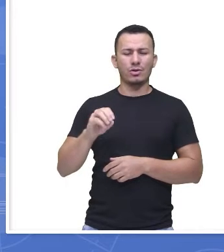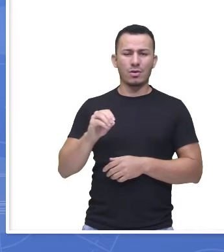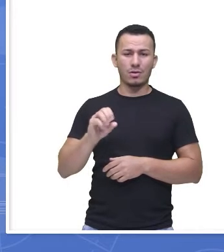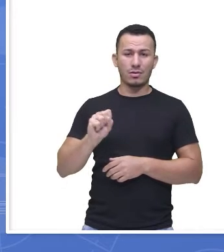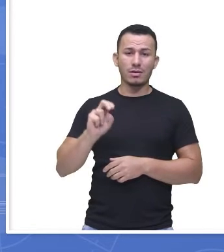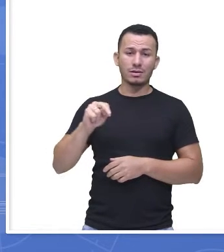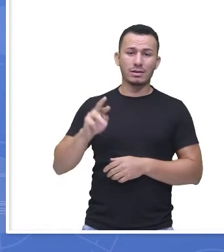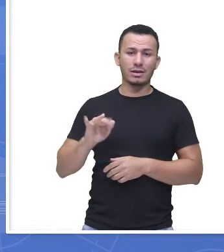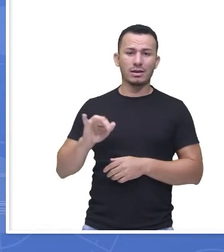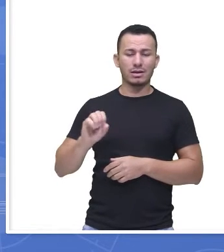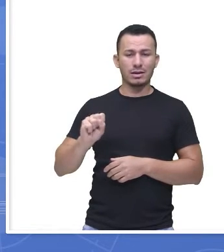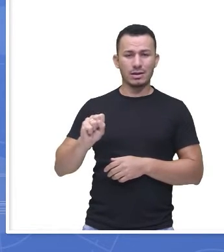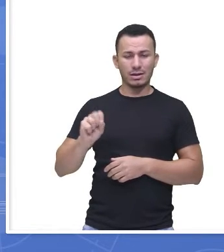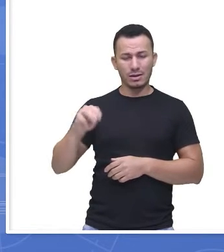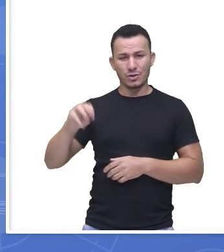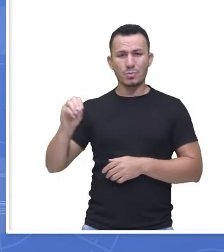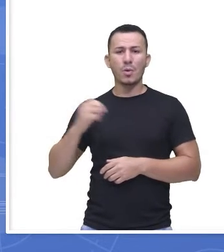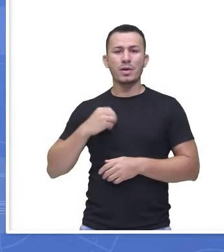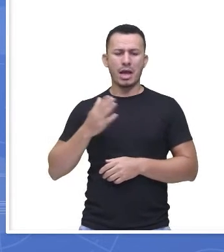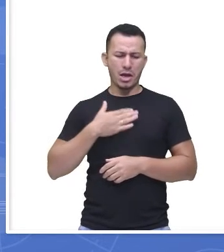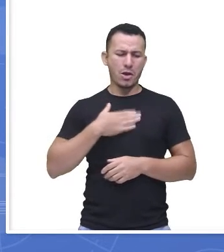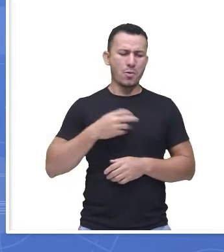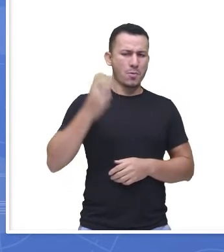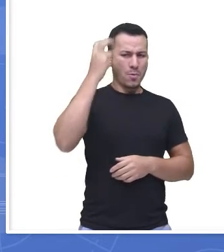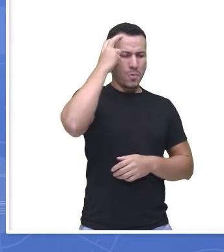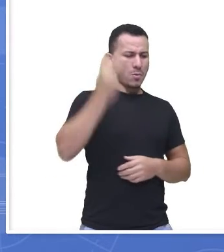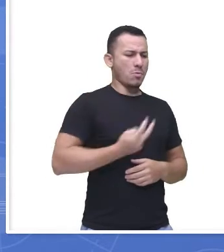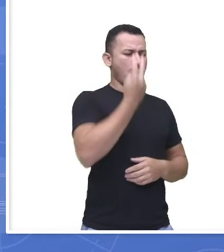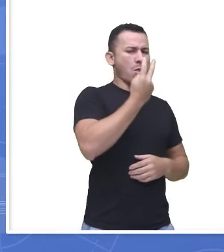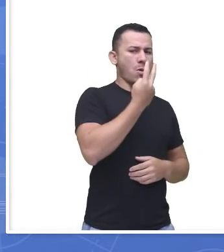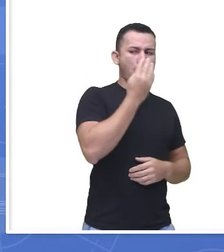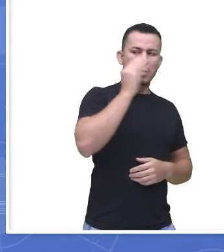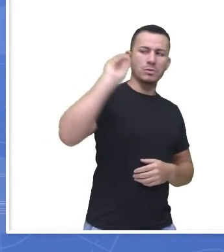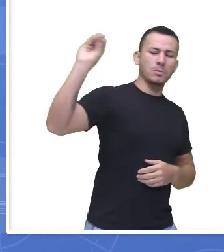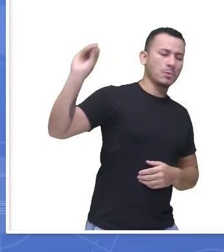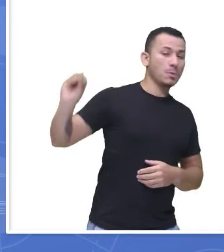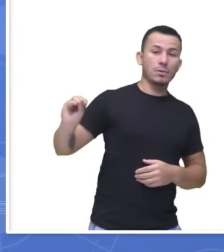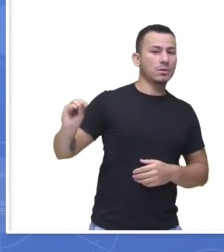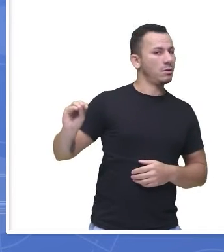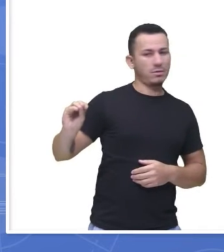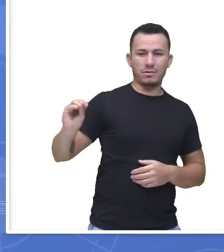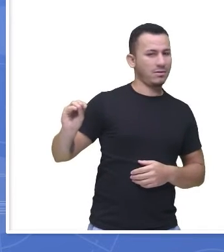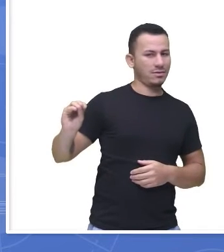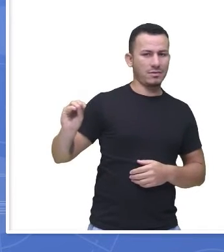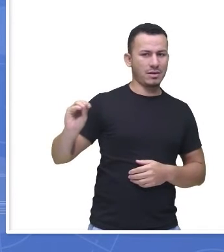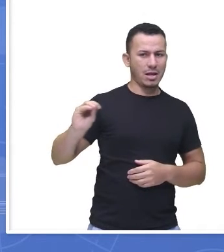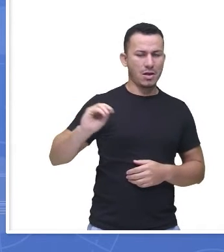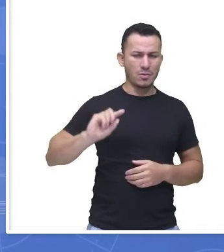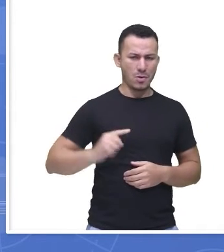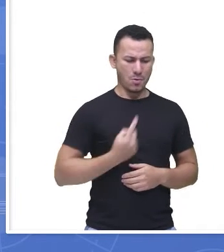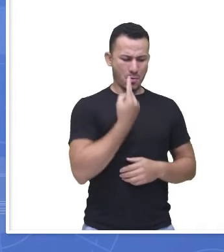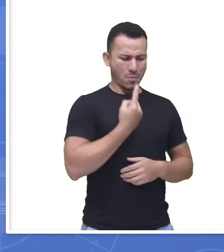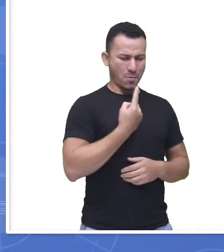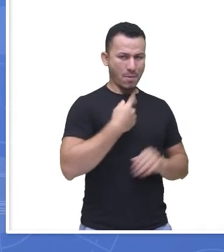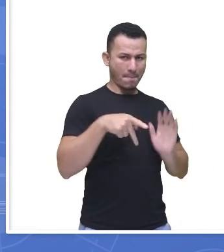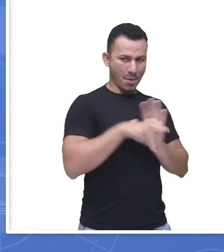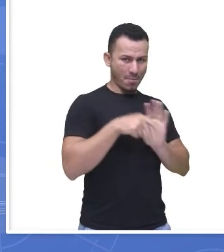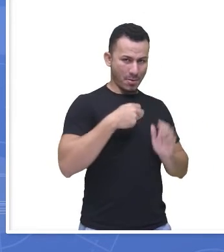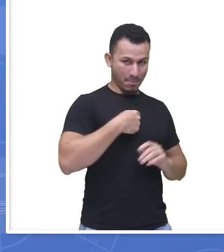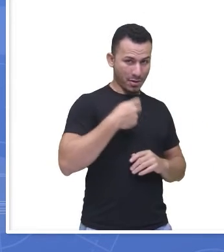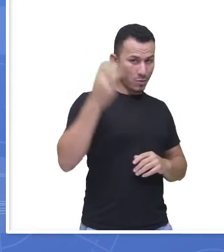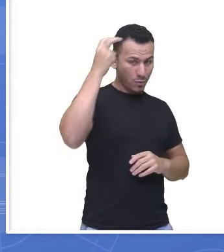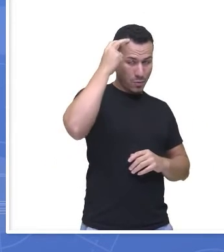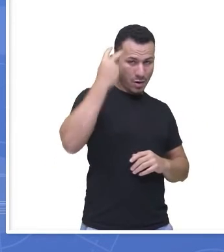a supervalorização da sua cultura em detrimento das dos outros. Nós achando que só a nossa presta, que só a nossa cultura é